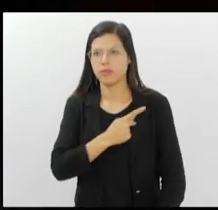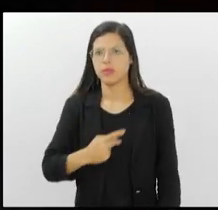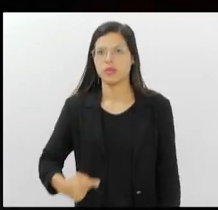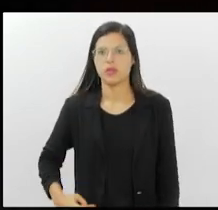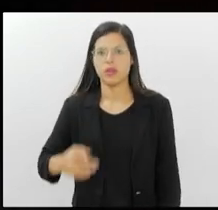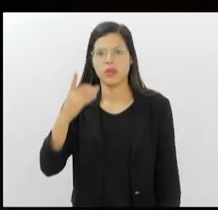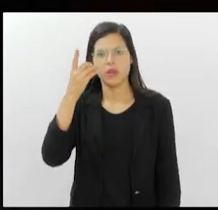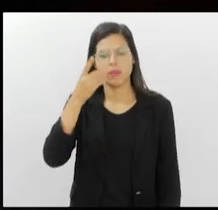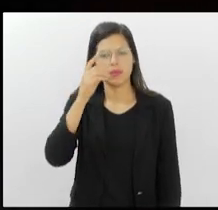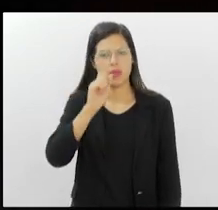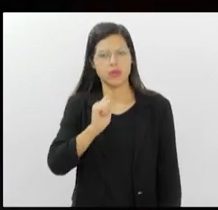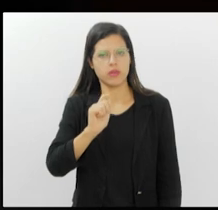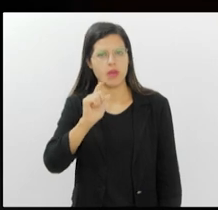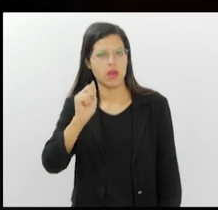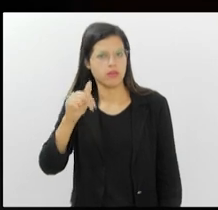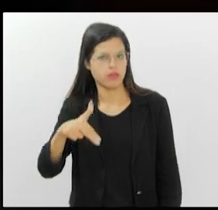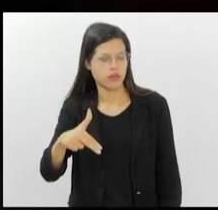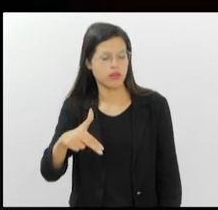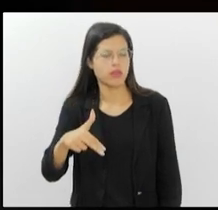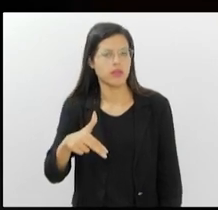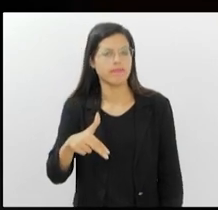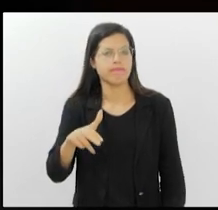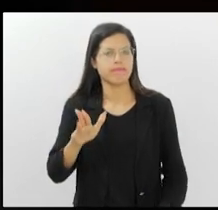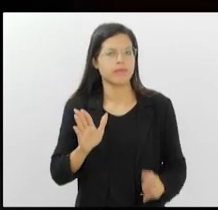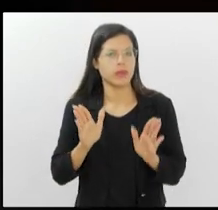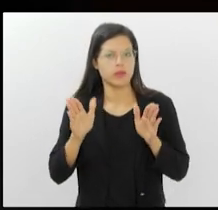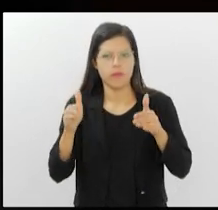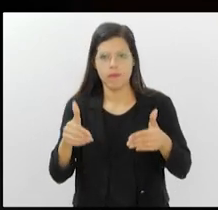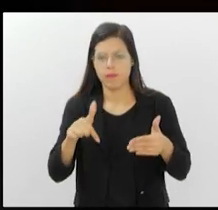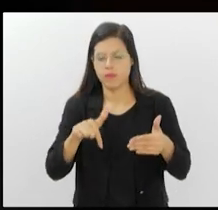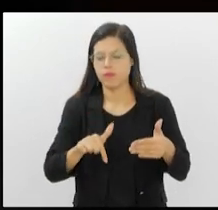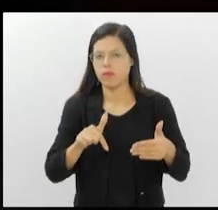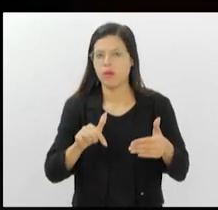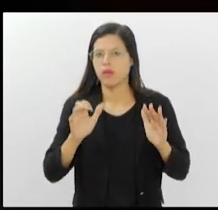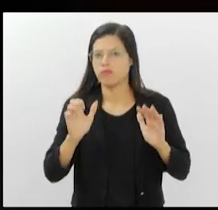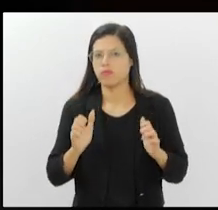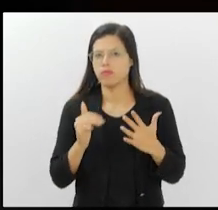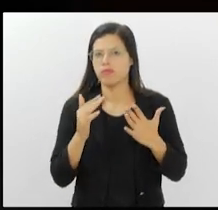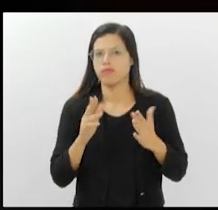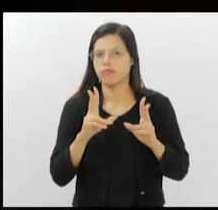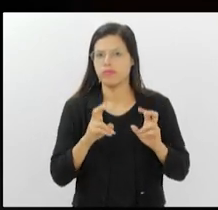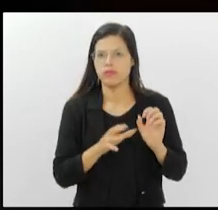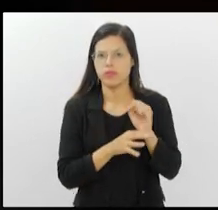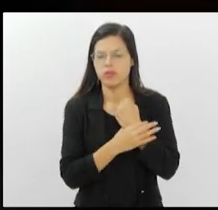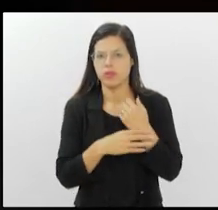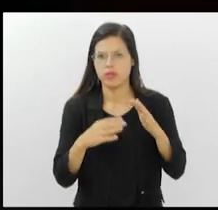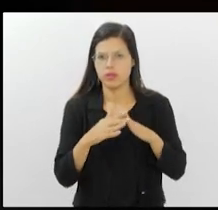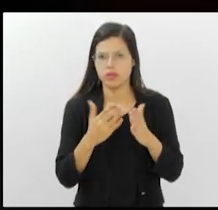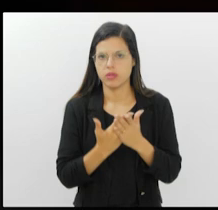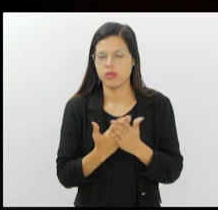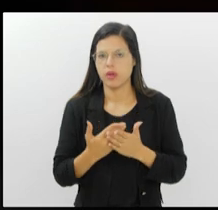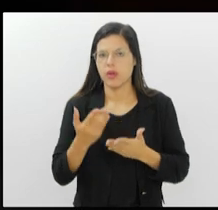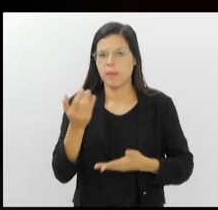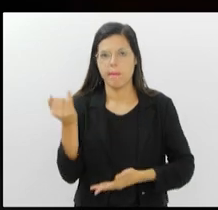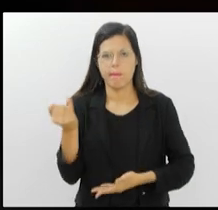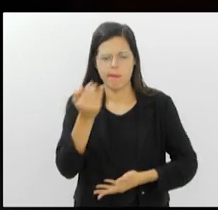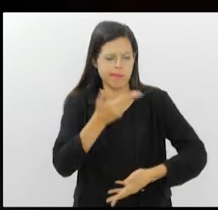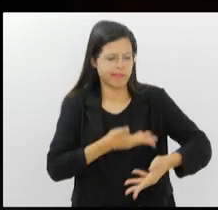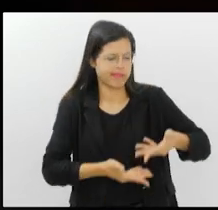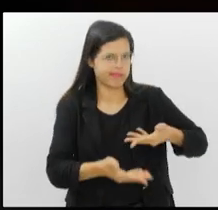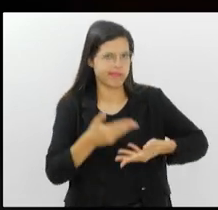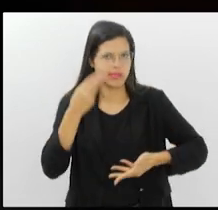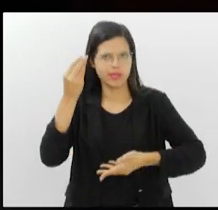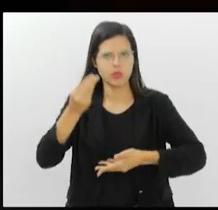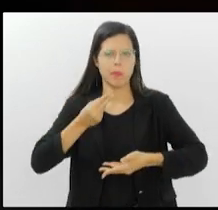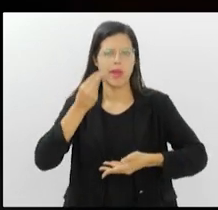deputado Alan Lopes. Esse evento, esse fórum sobre a segurança escolar, é tido como uma importante troca de experiências de diversos